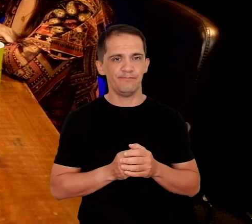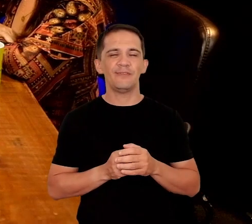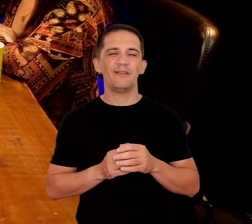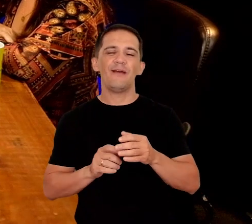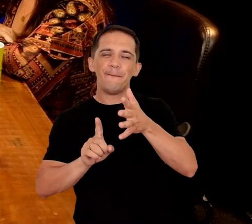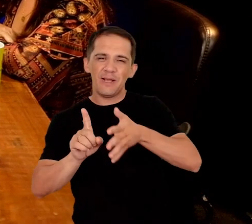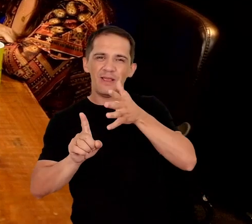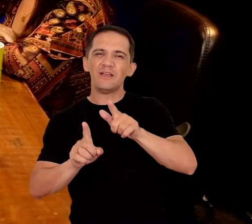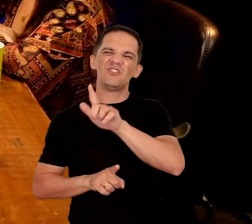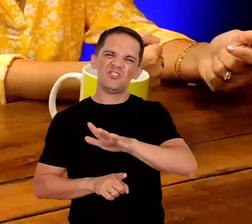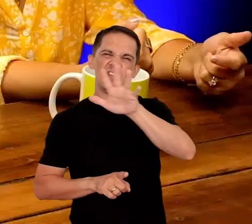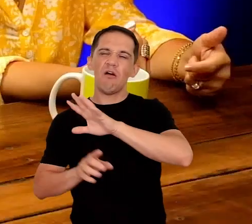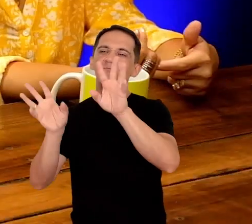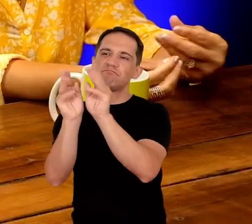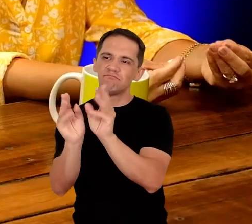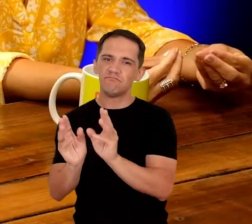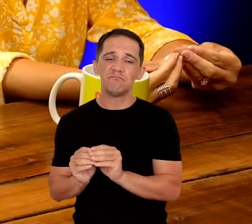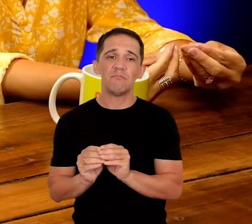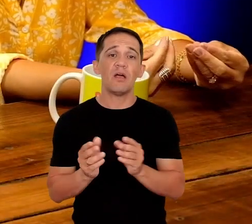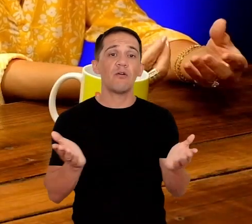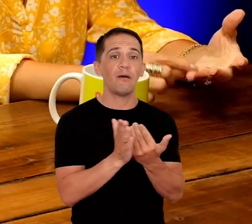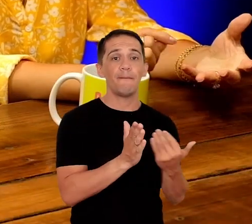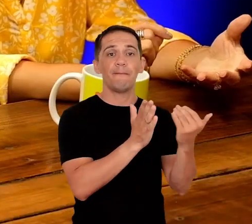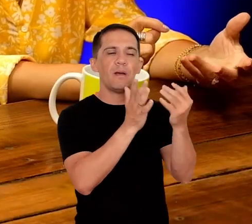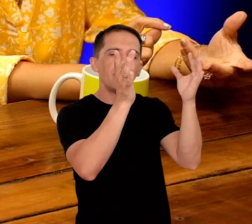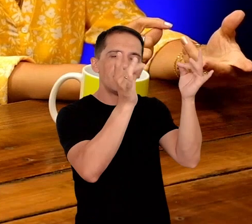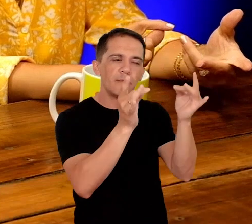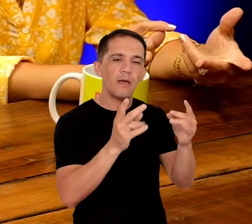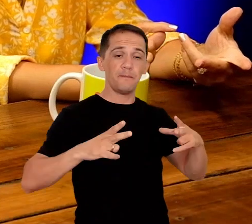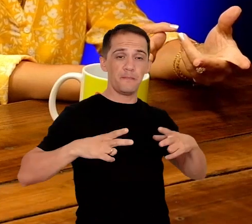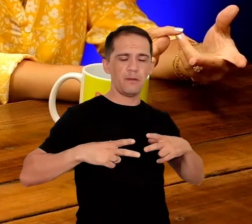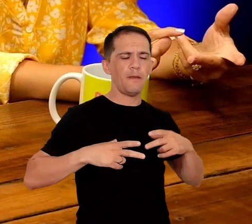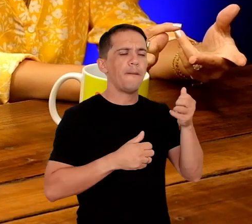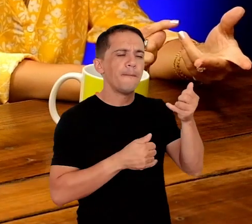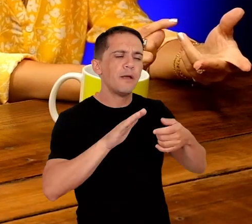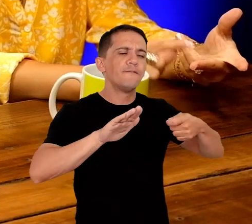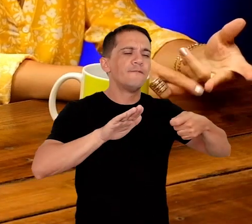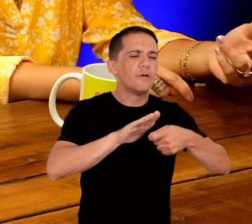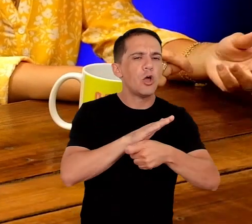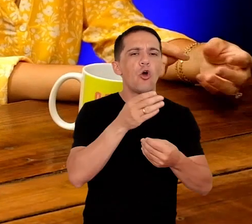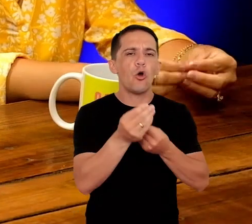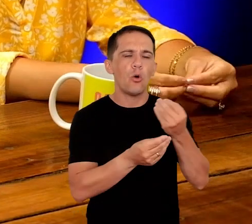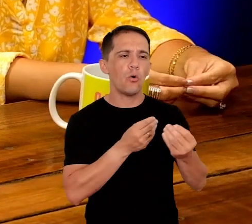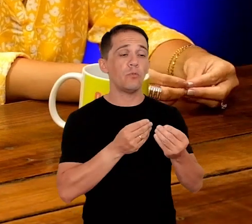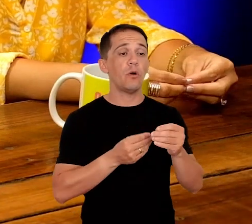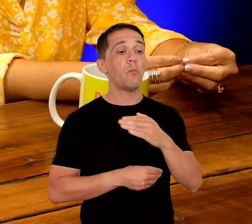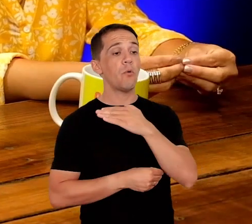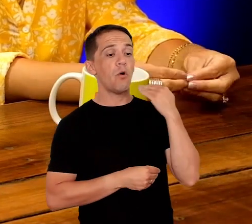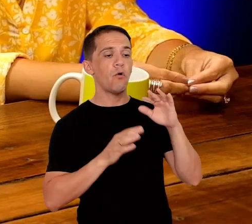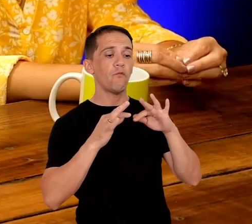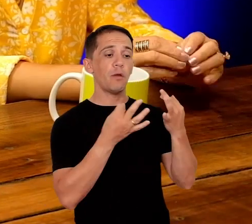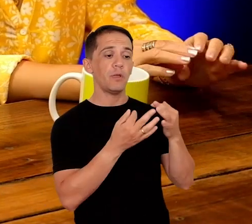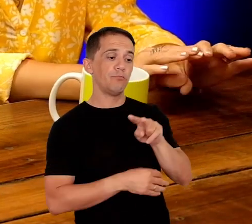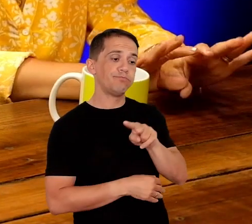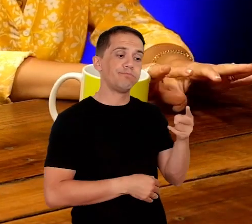né? Mas ele não sabia. E aí ele queria saber quanto dinheiro que ele ia investir, quem que ia entrar quem ia ser segurado. Então, só que essas coisas têm